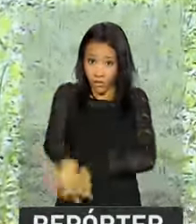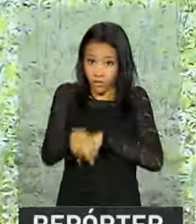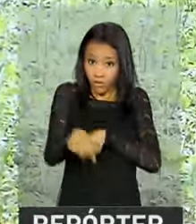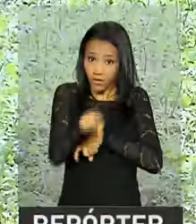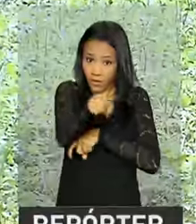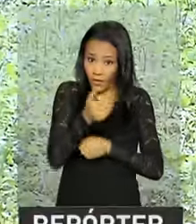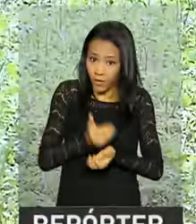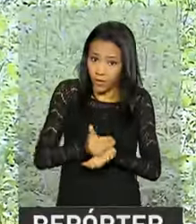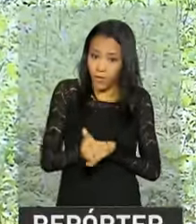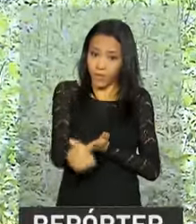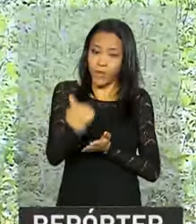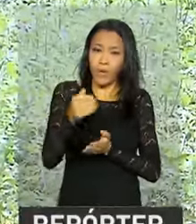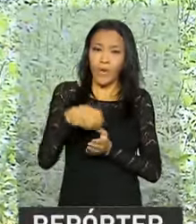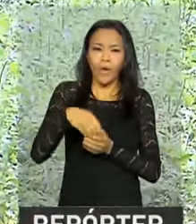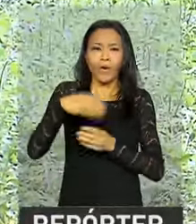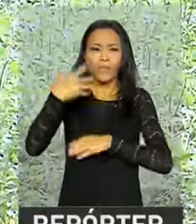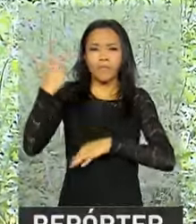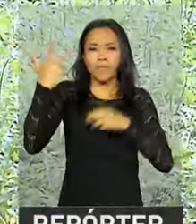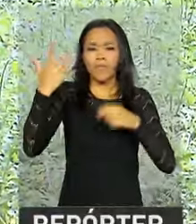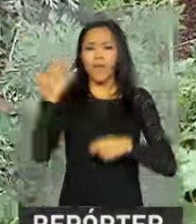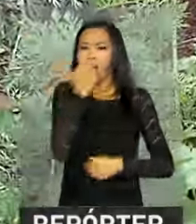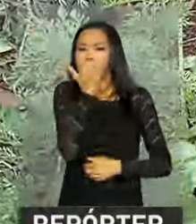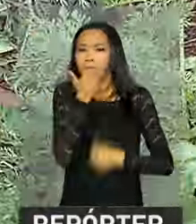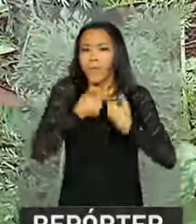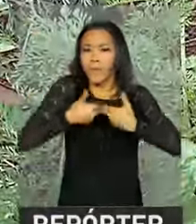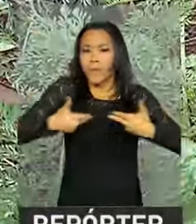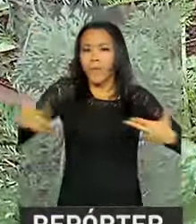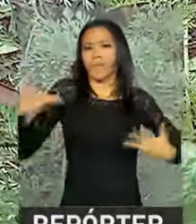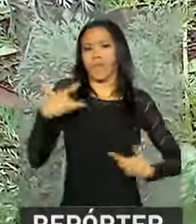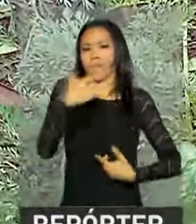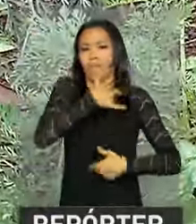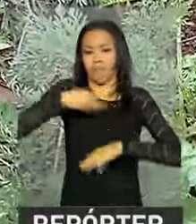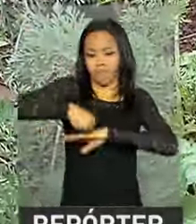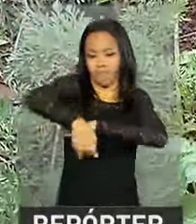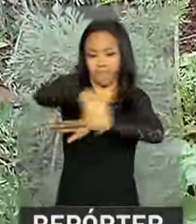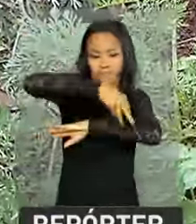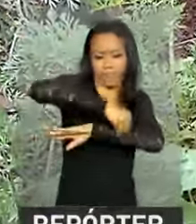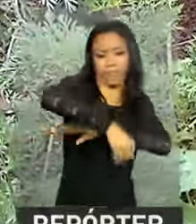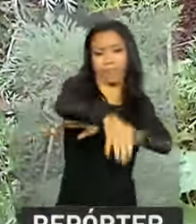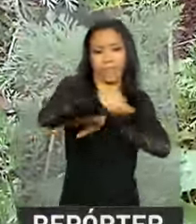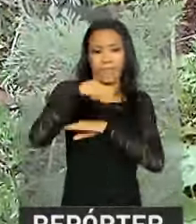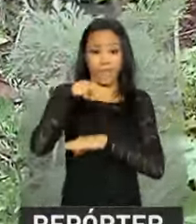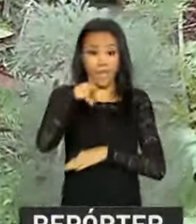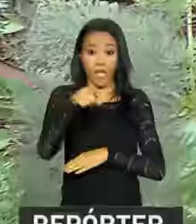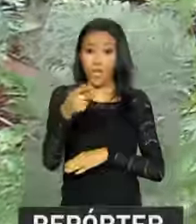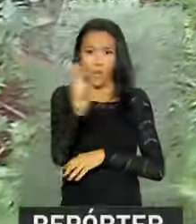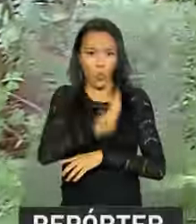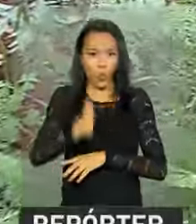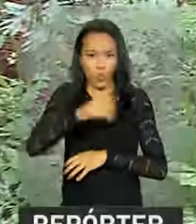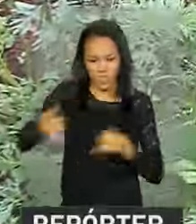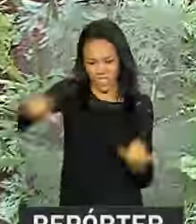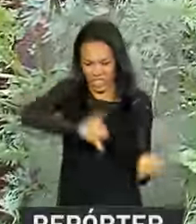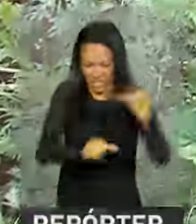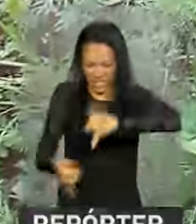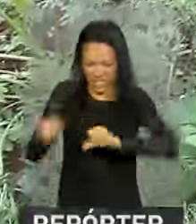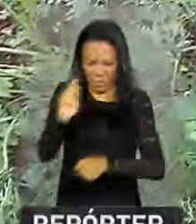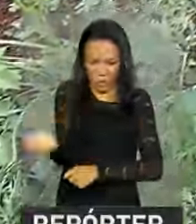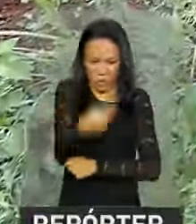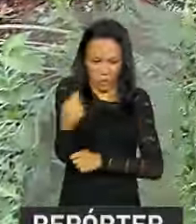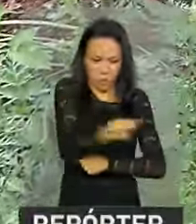Valdir começou a plantar orgânicos há 10 anos. Esse tipo de cultivo não utiliza agrotóxicos,